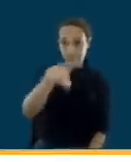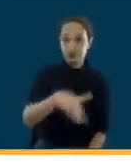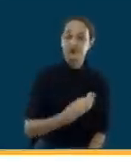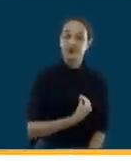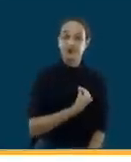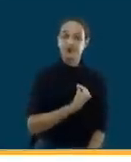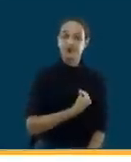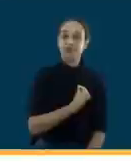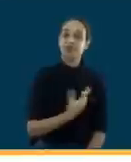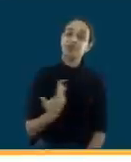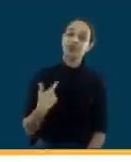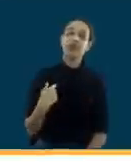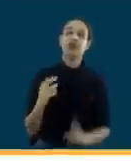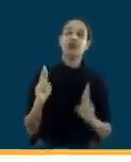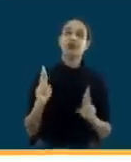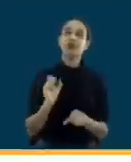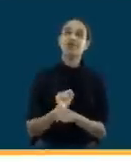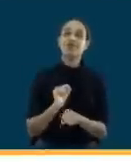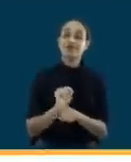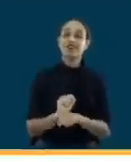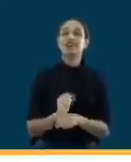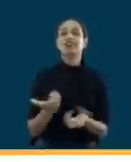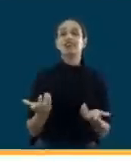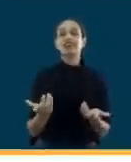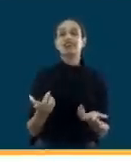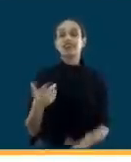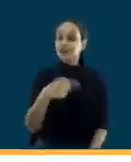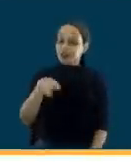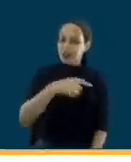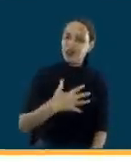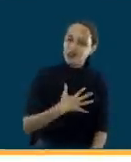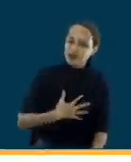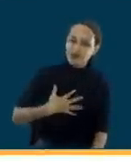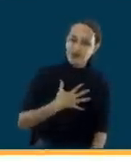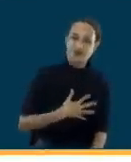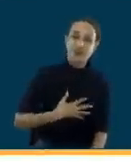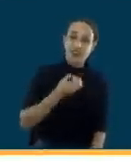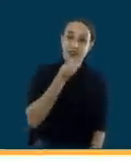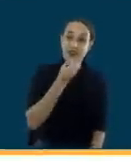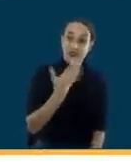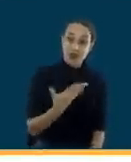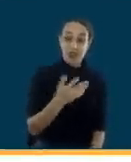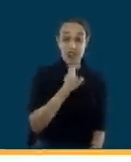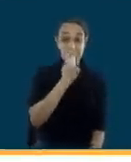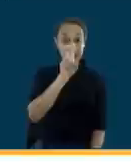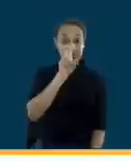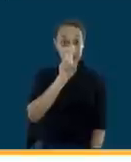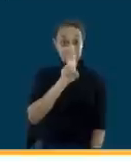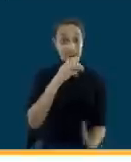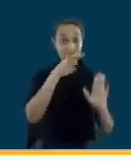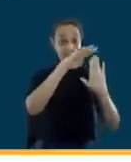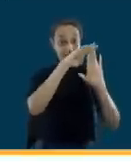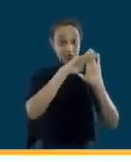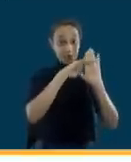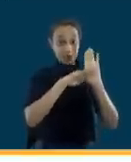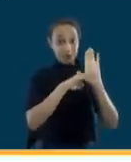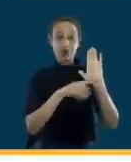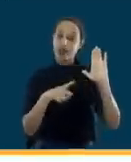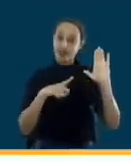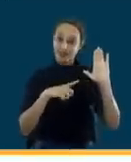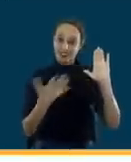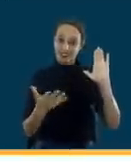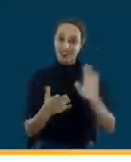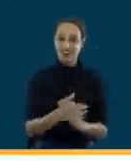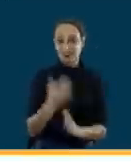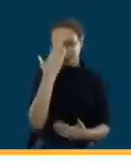e espero, sinceramente, que seja de muito proveito para todos esses 5 módulos que teremos daqui para frente. Muito obrigado.